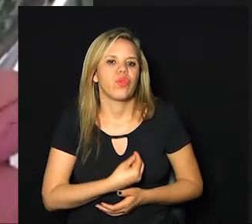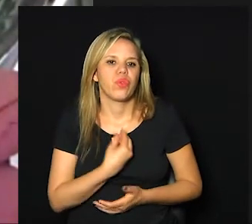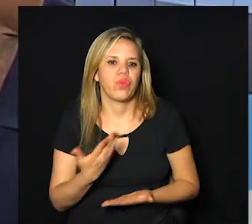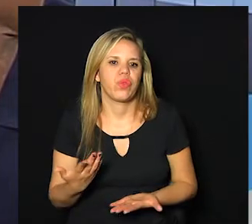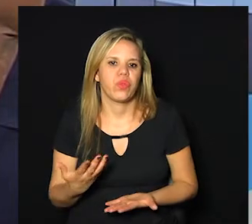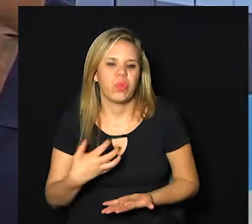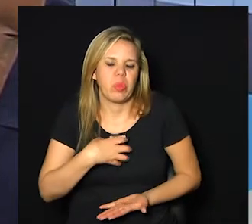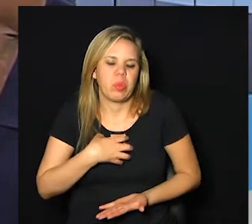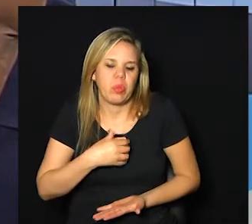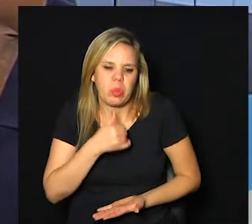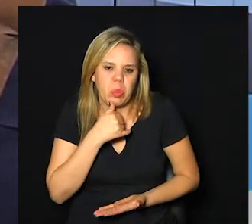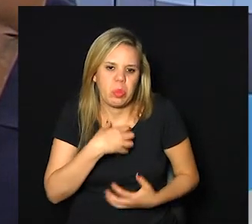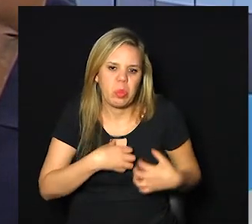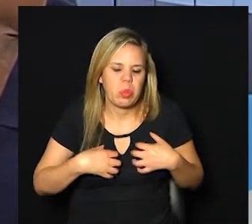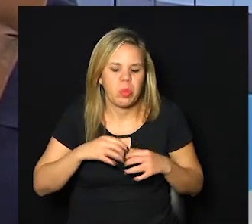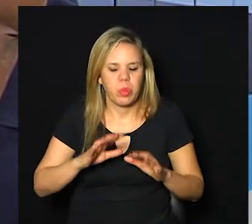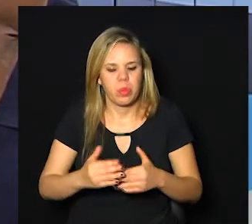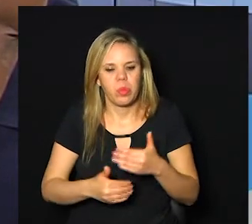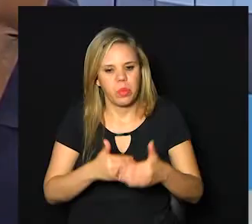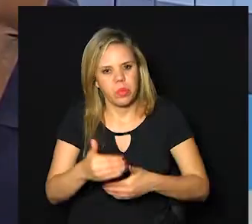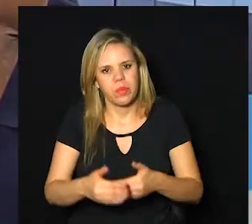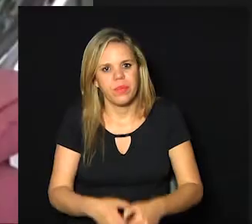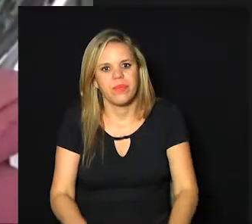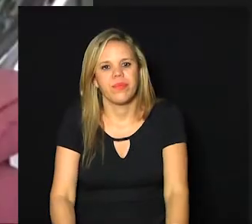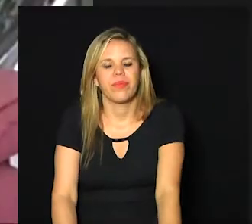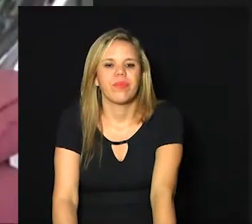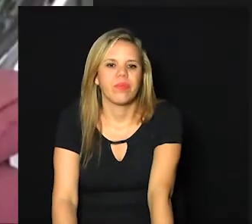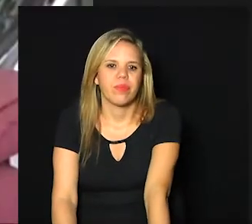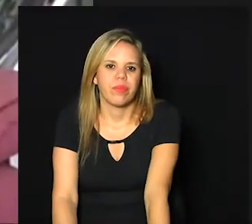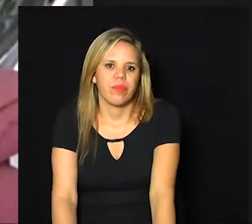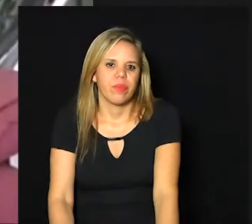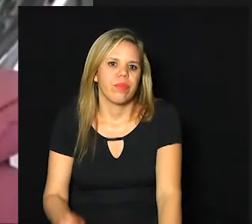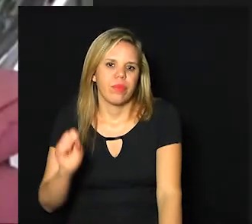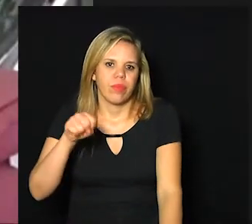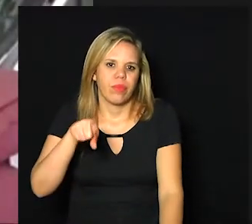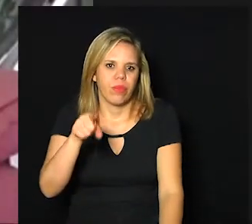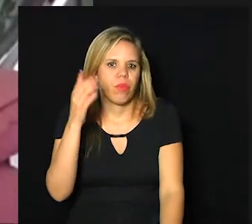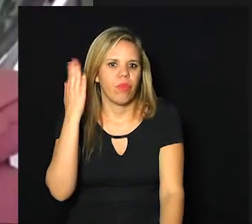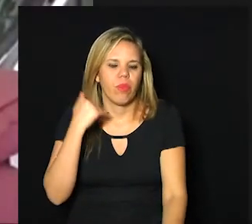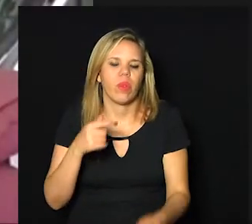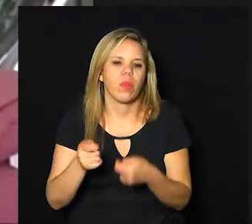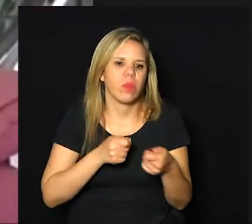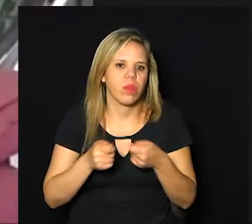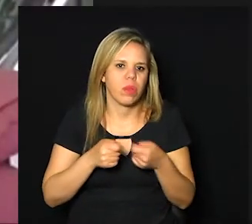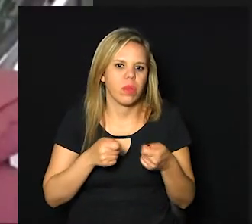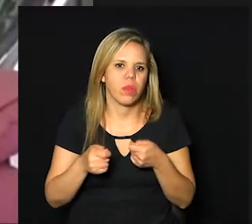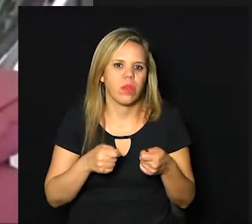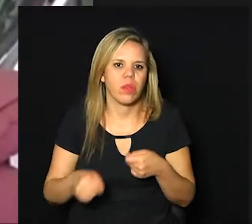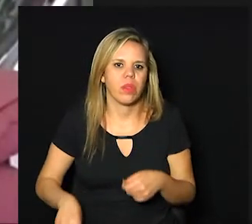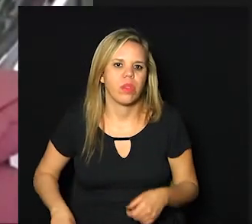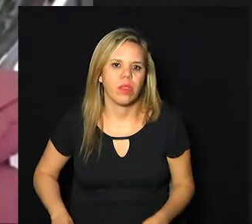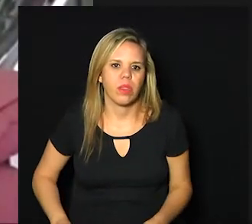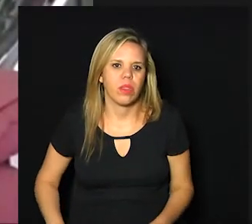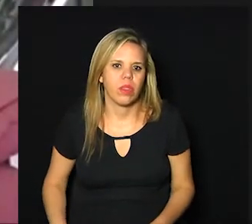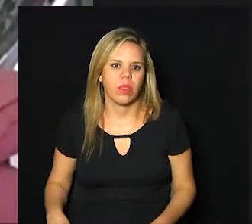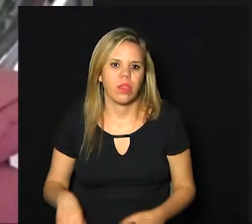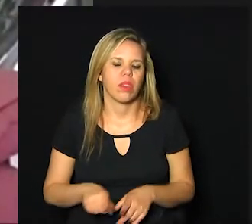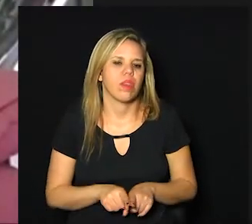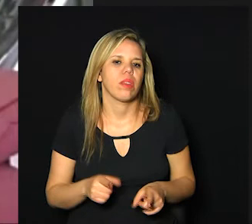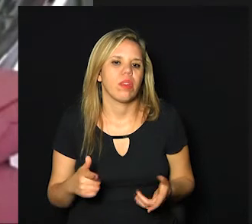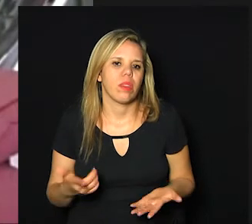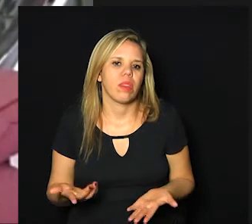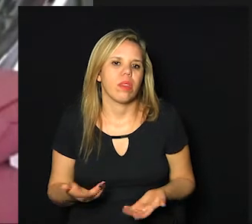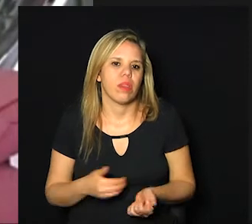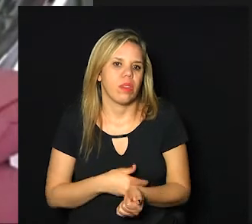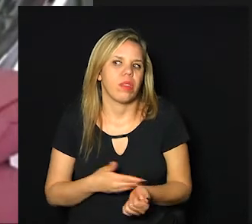e vou retomar. Um passo de cada vez, né, Estela? Sim, mas você saber lidar, um dos segredos também aí, né? Que não tem segredo,